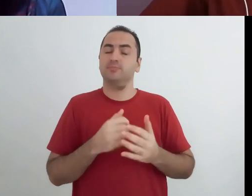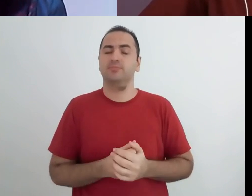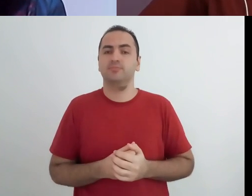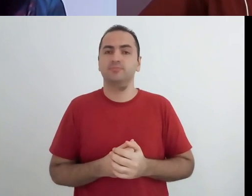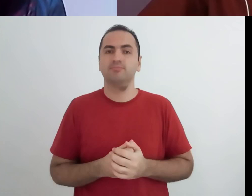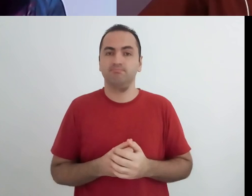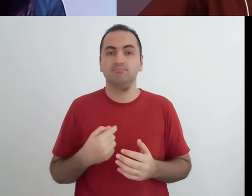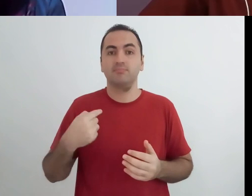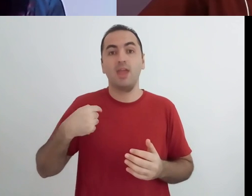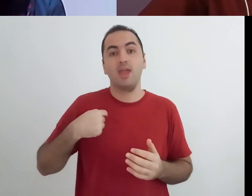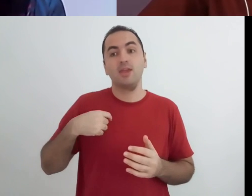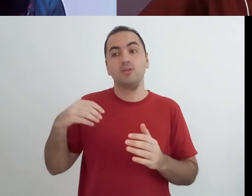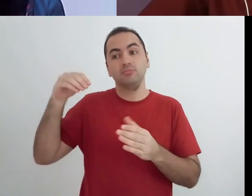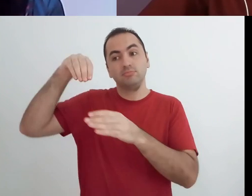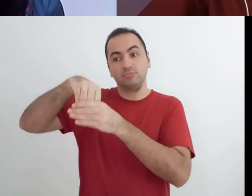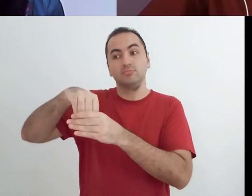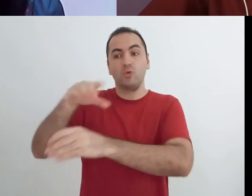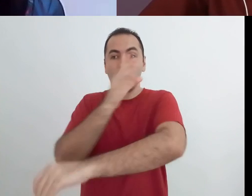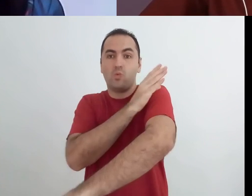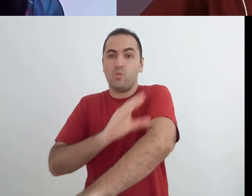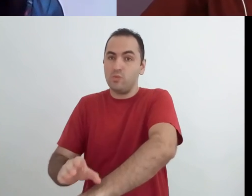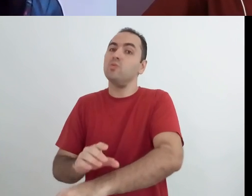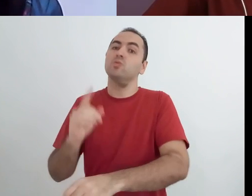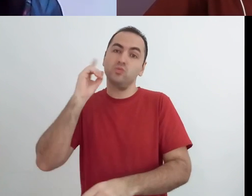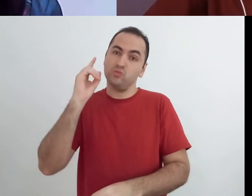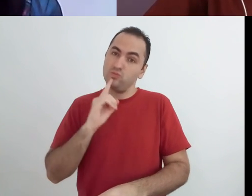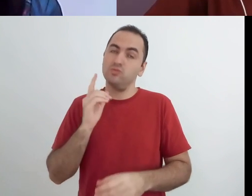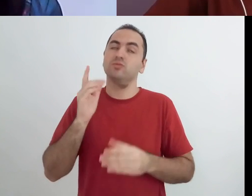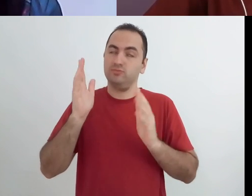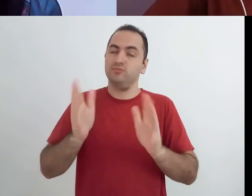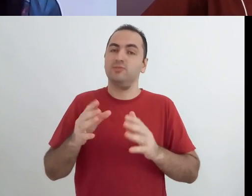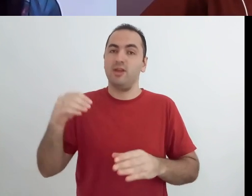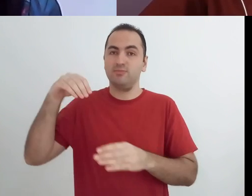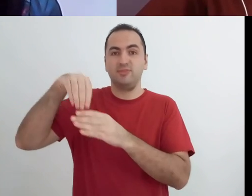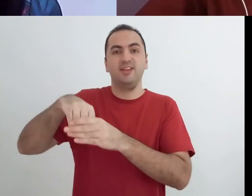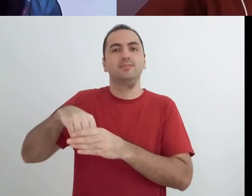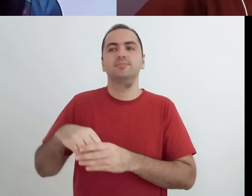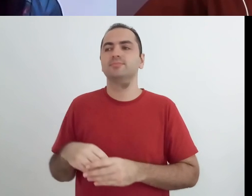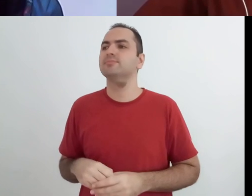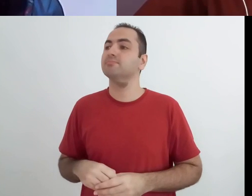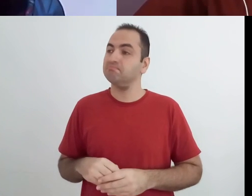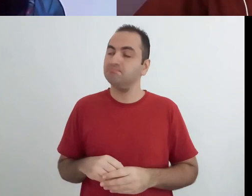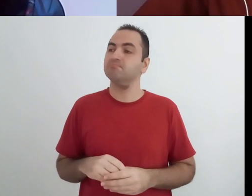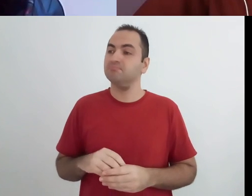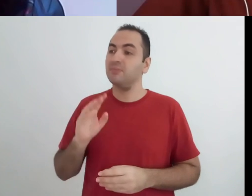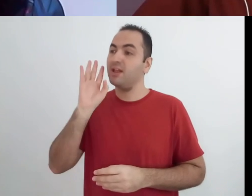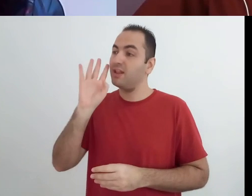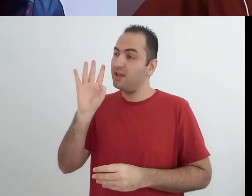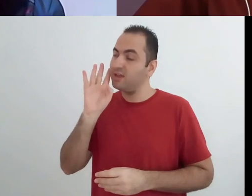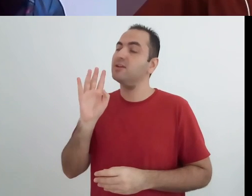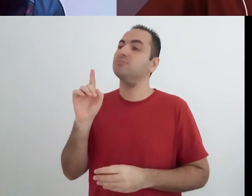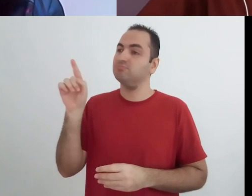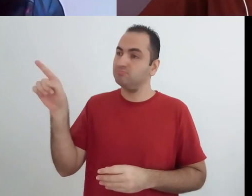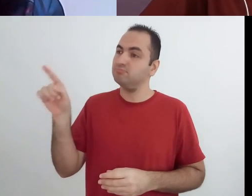eu vivo é dentro da comunidade surda. Que legal. Então você tem bastante experiência aí na área e consegue falar sobre